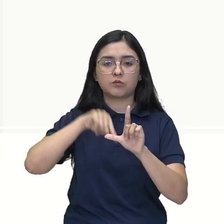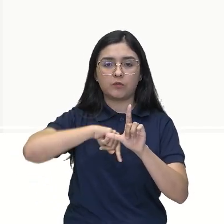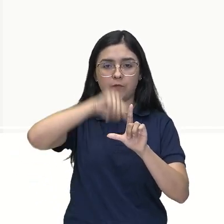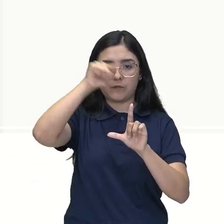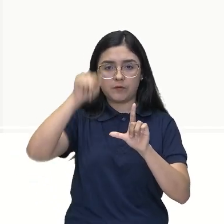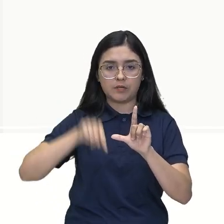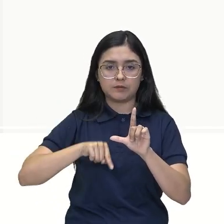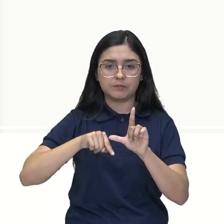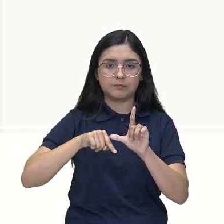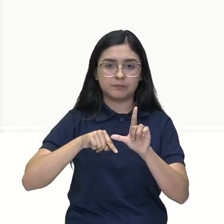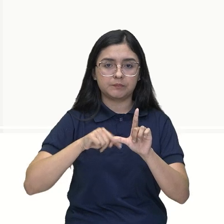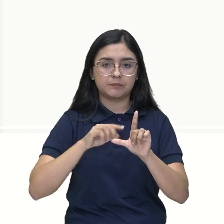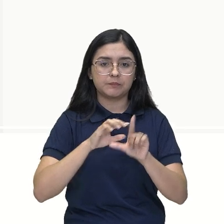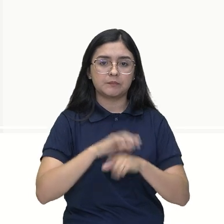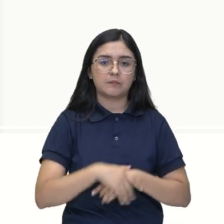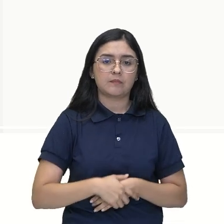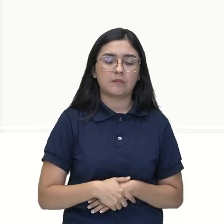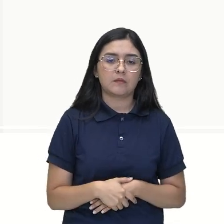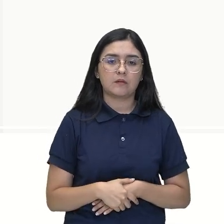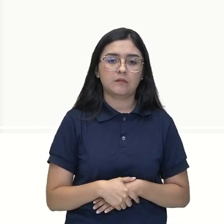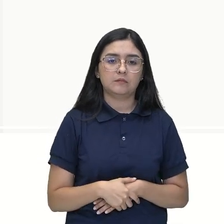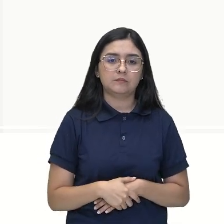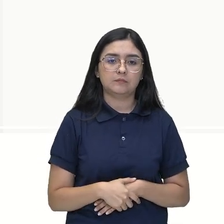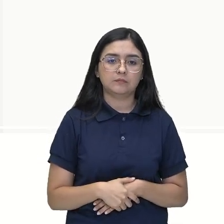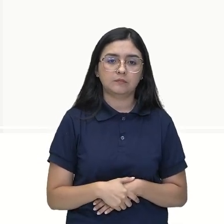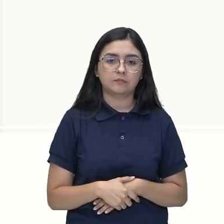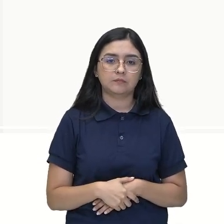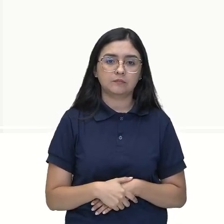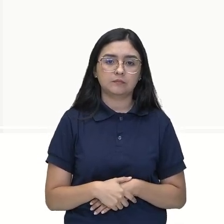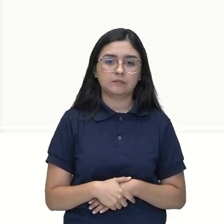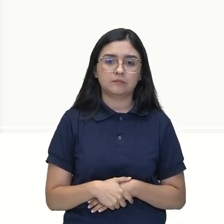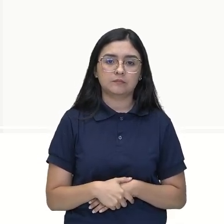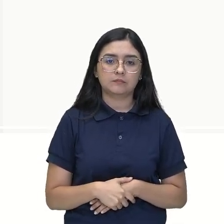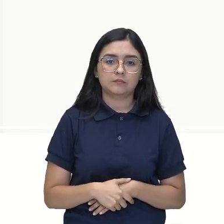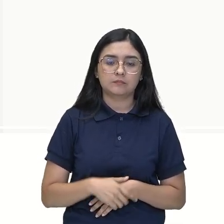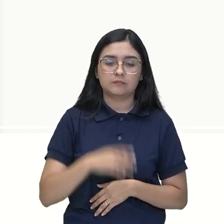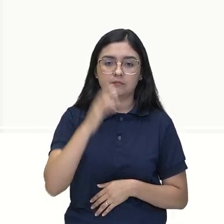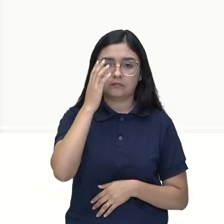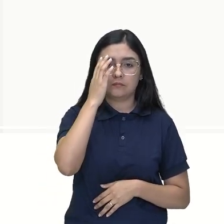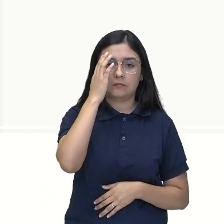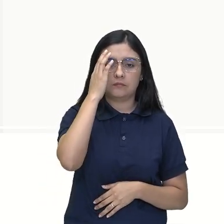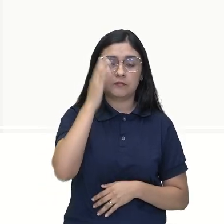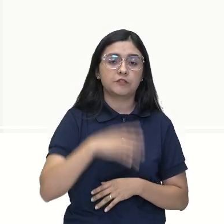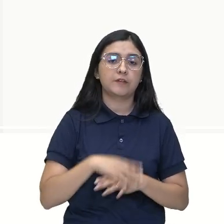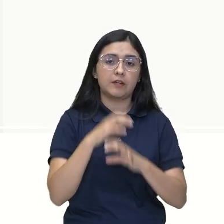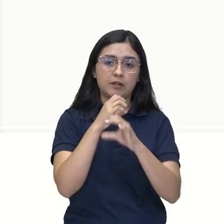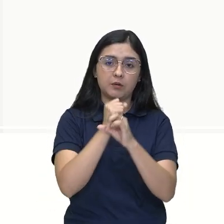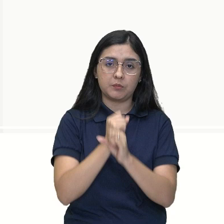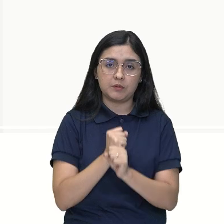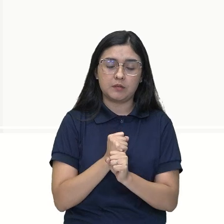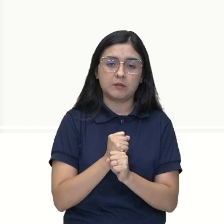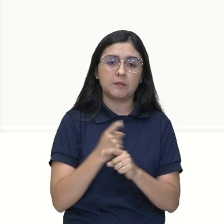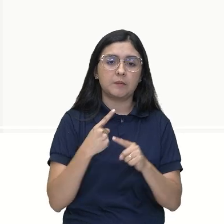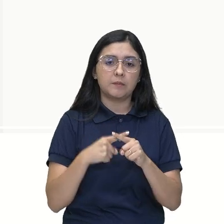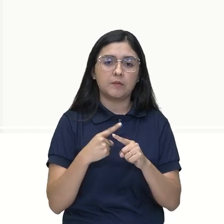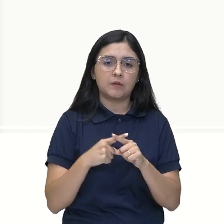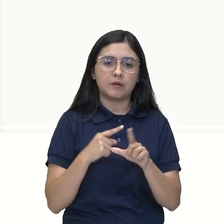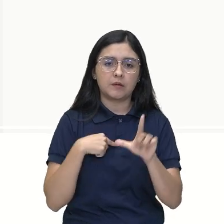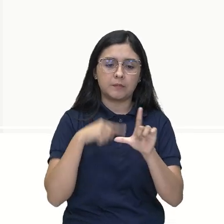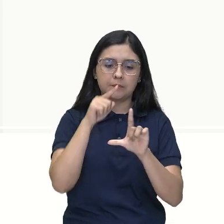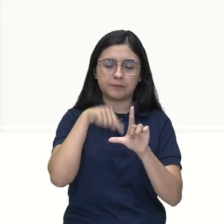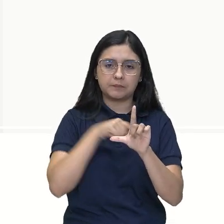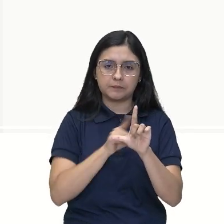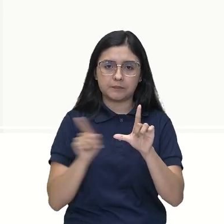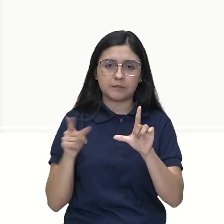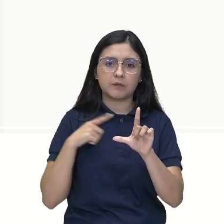ok? Bom, aqui, na verdade, a gente vai fazer o cálculo, tá? Porque as coordenadas, o vértice